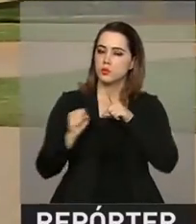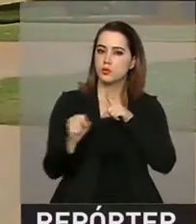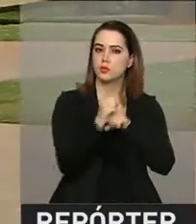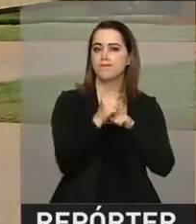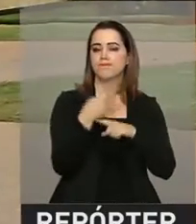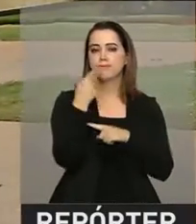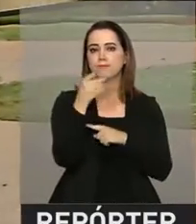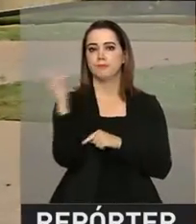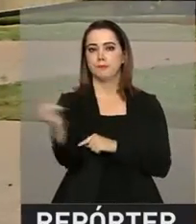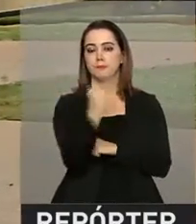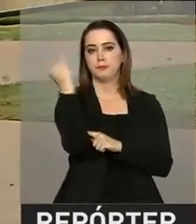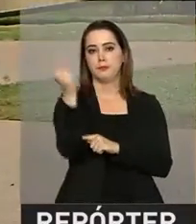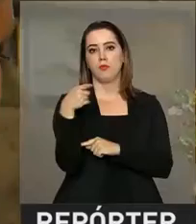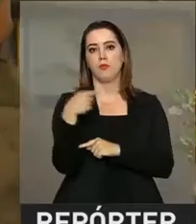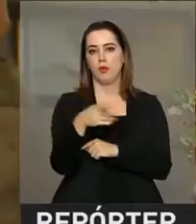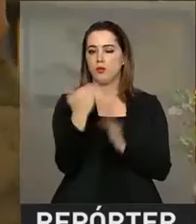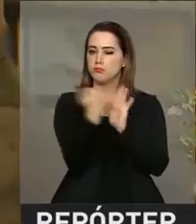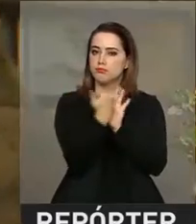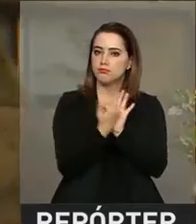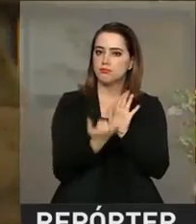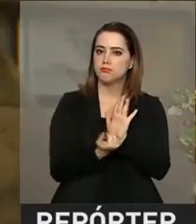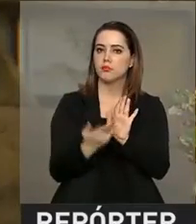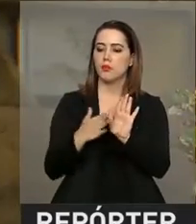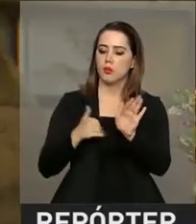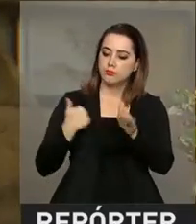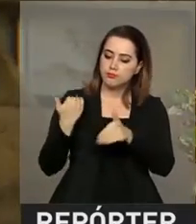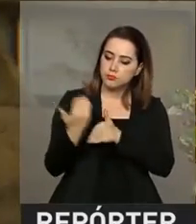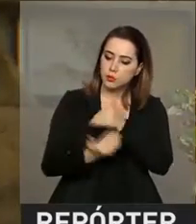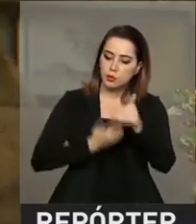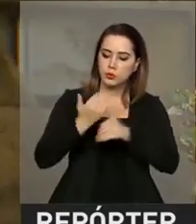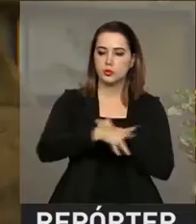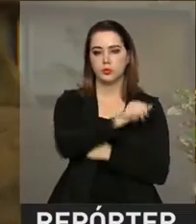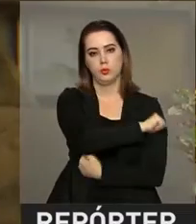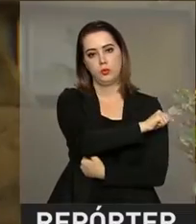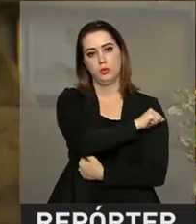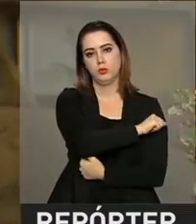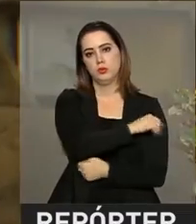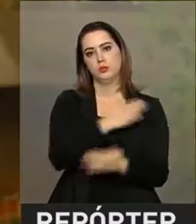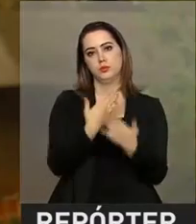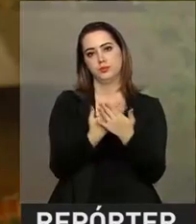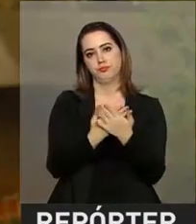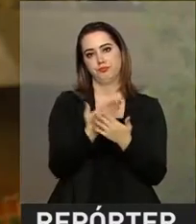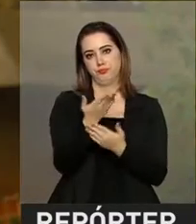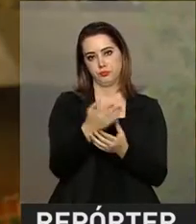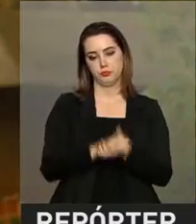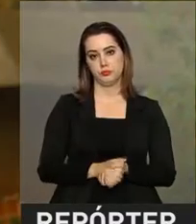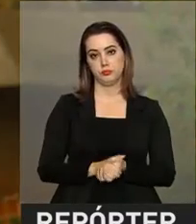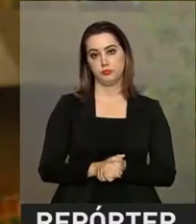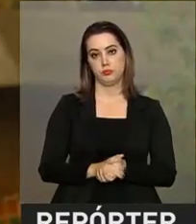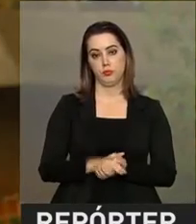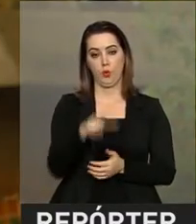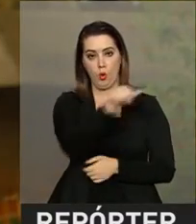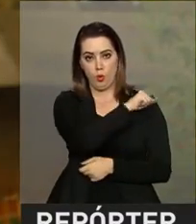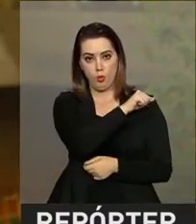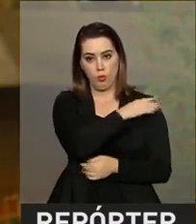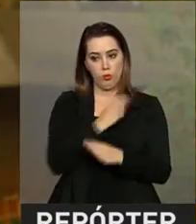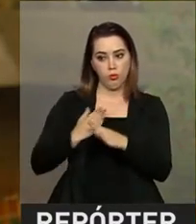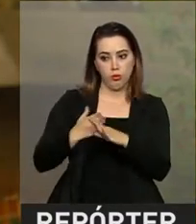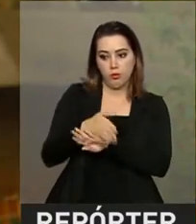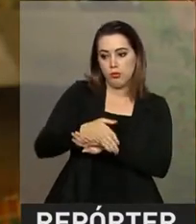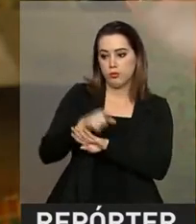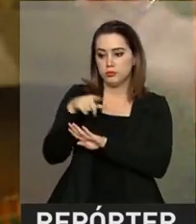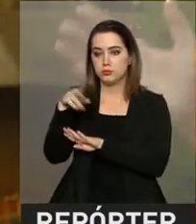deste tipo de iniciativa para garantir a permanência dos estudantes nas salas de aula o aluno ao ingressar no ensino superior